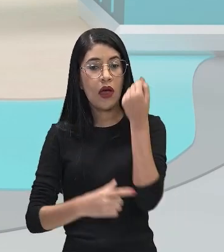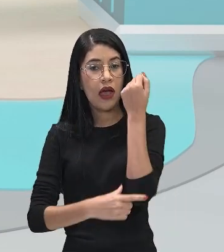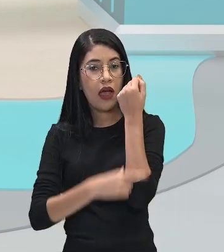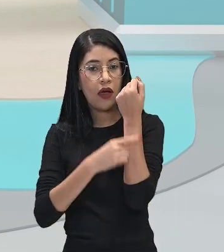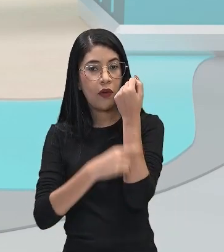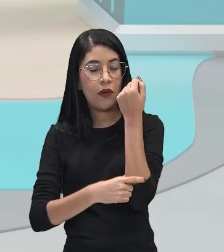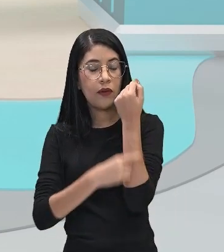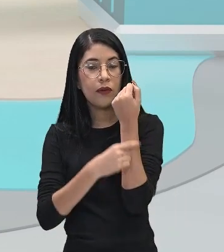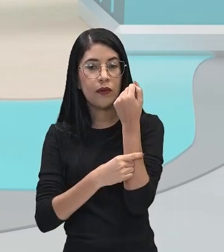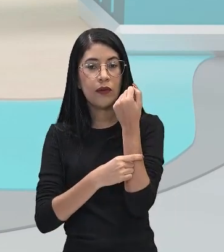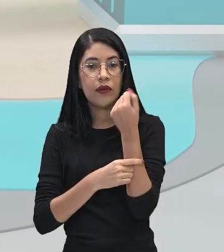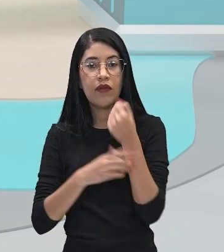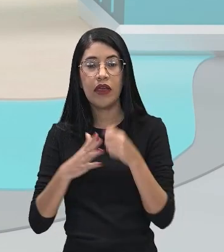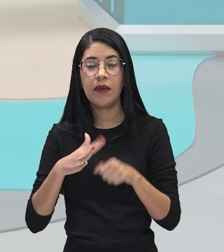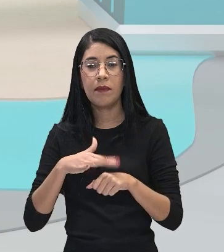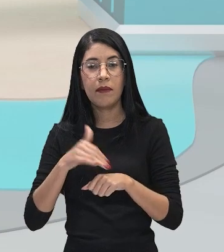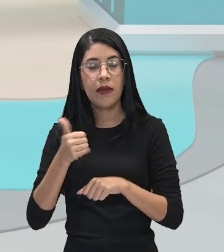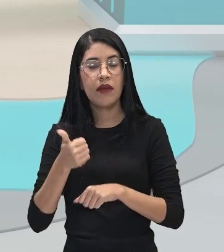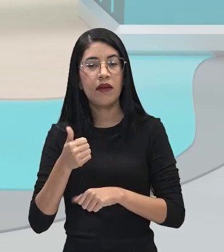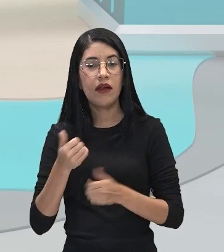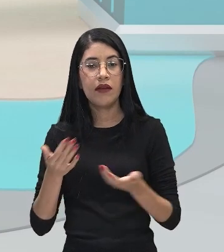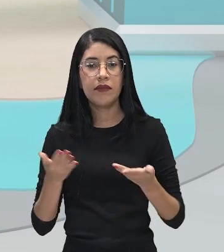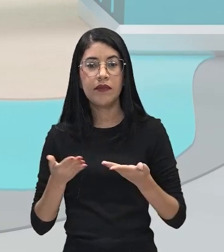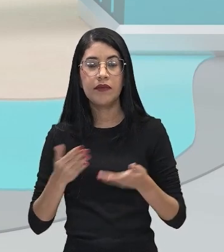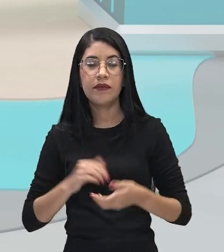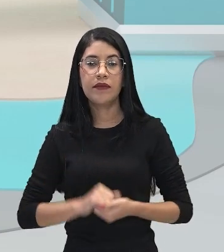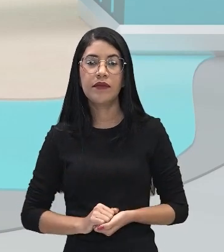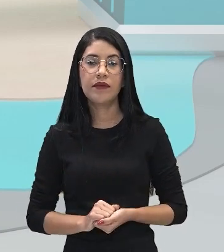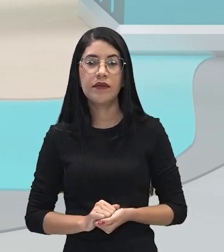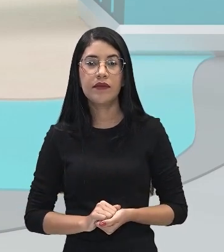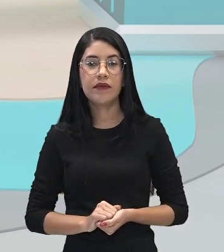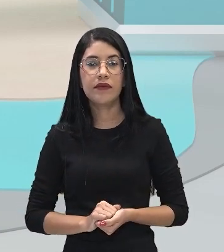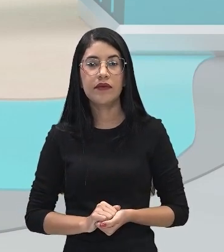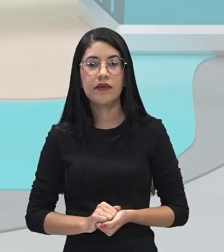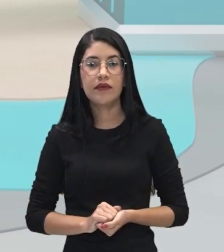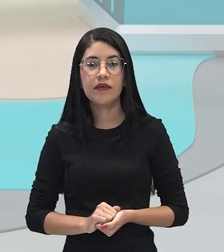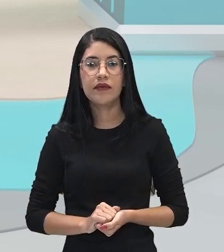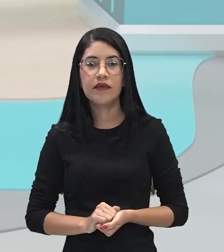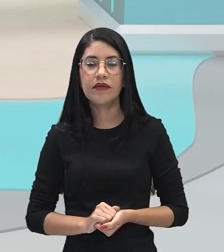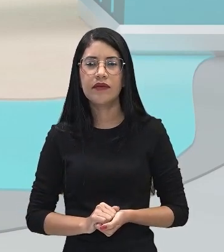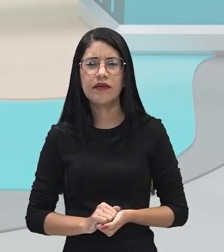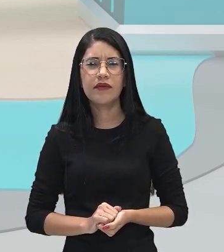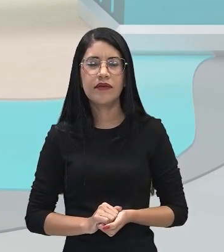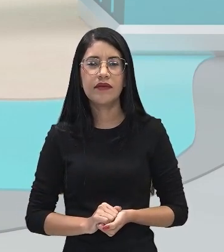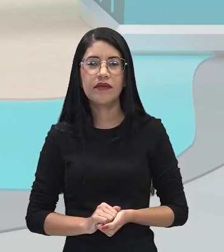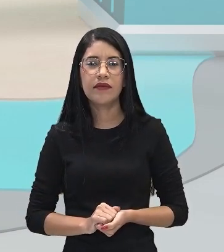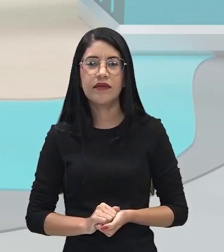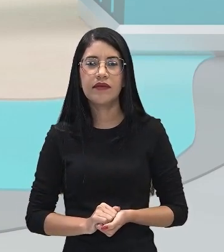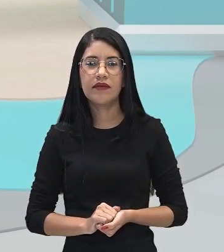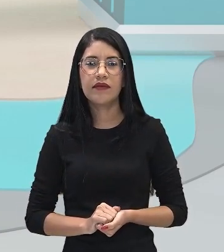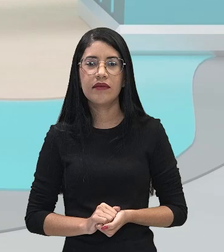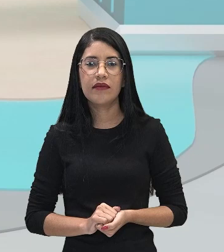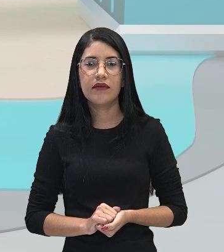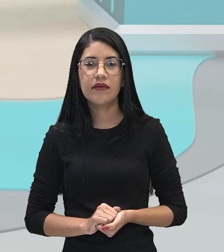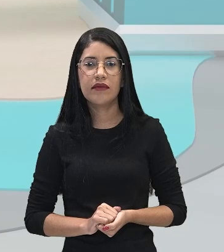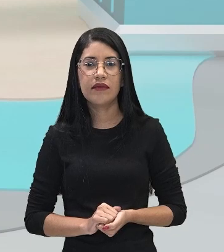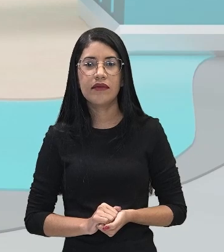lá atrás, ok? Para descomprimir as suas